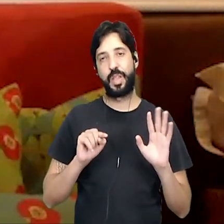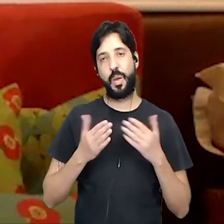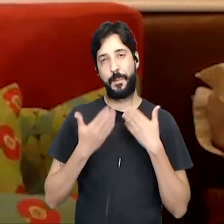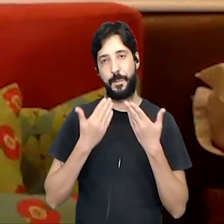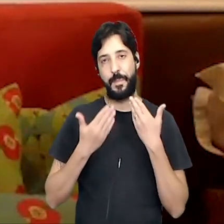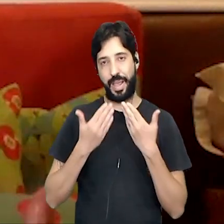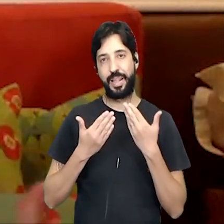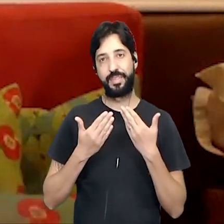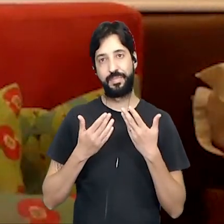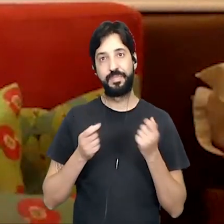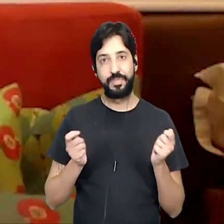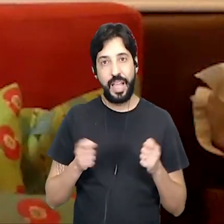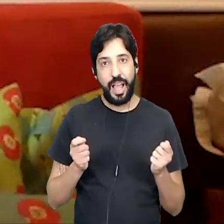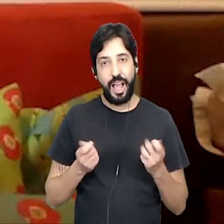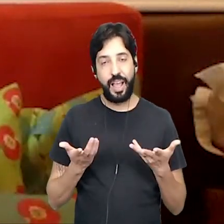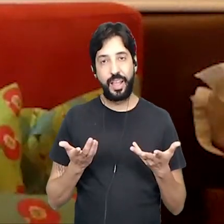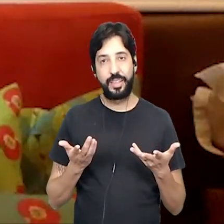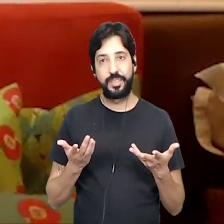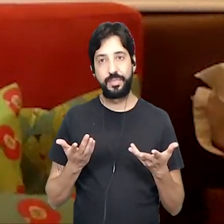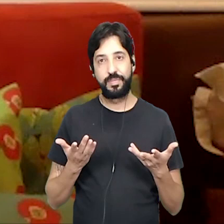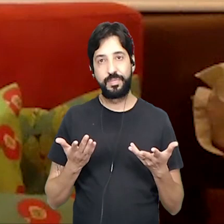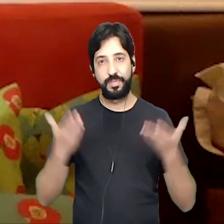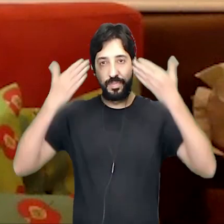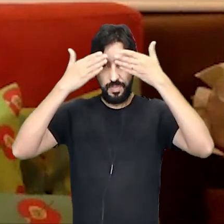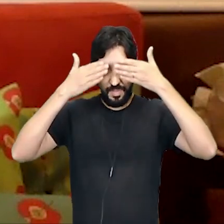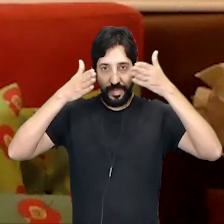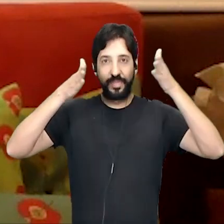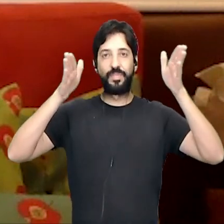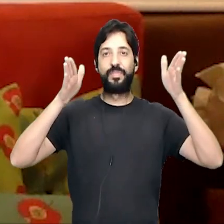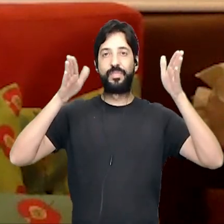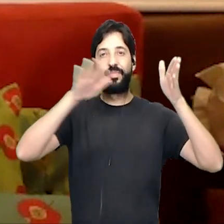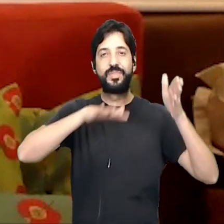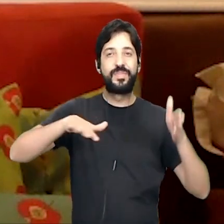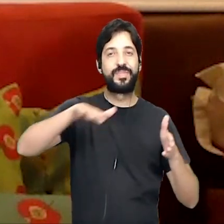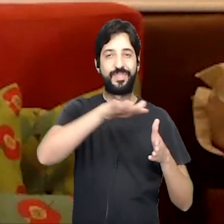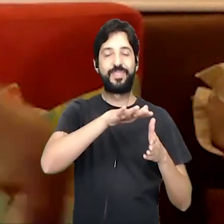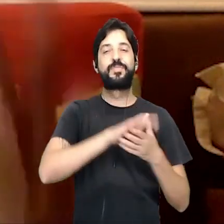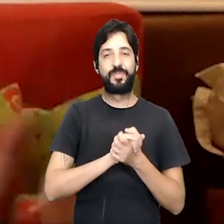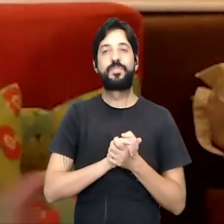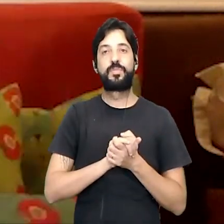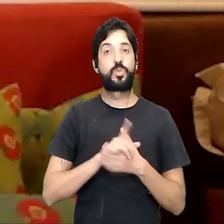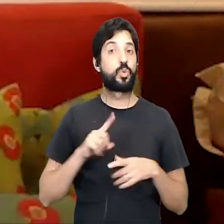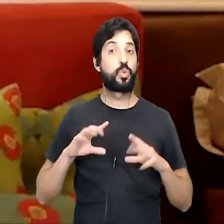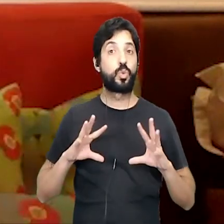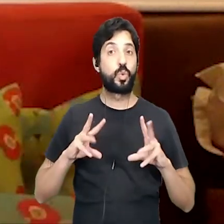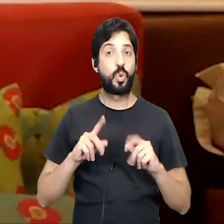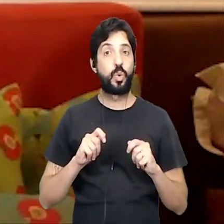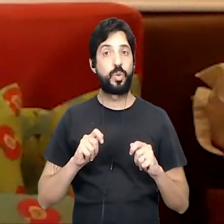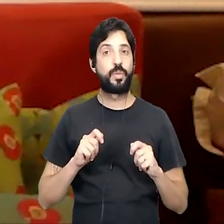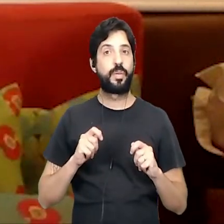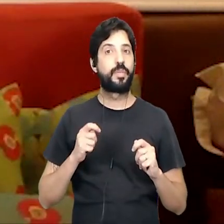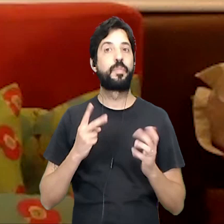Eu espero que essa conversa tenha também inspirado, né,